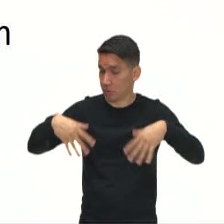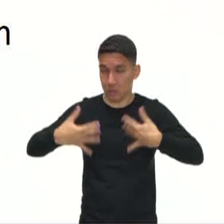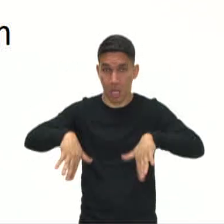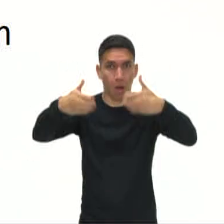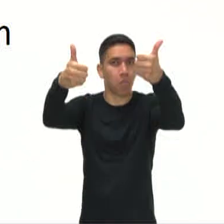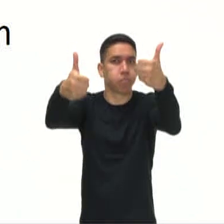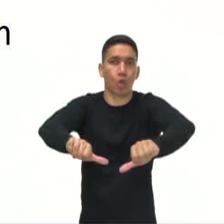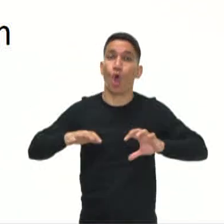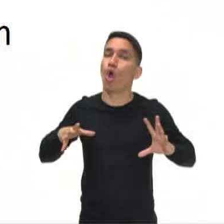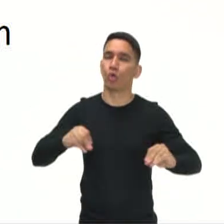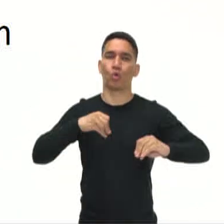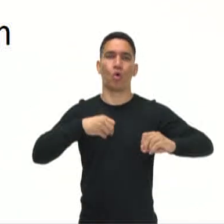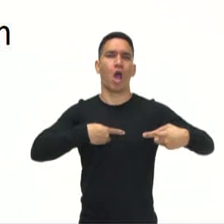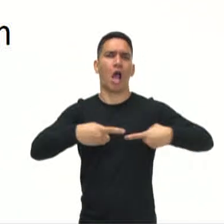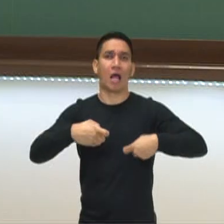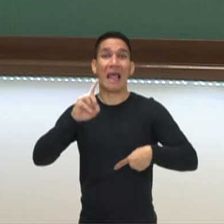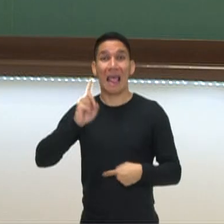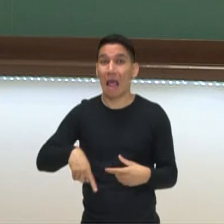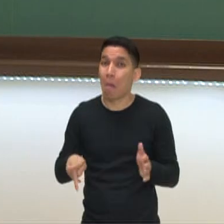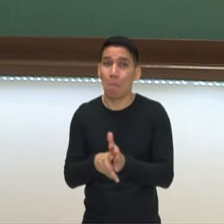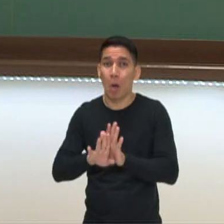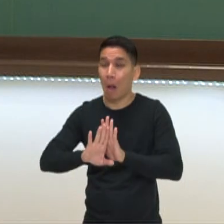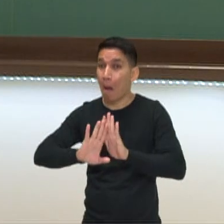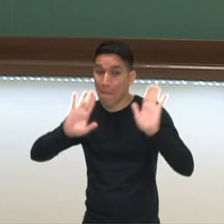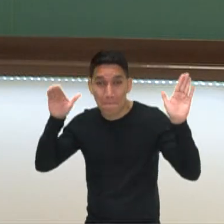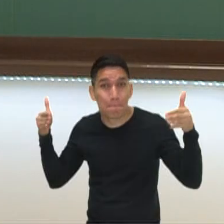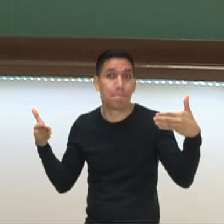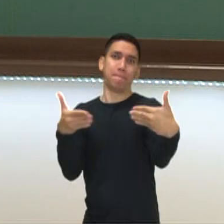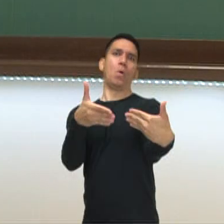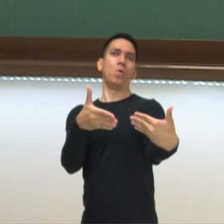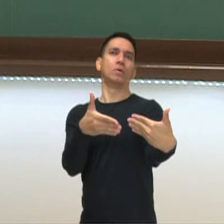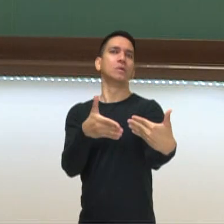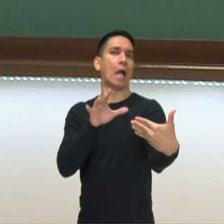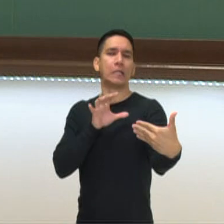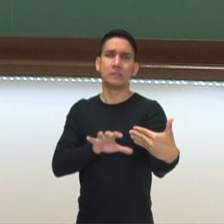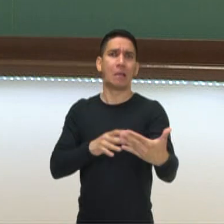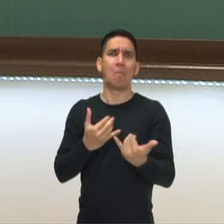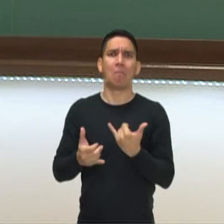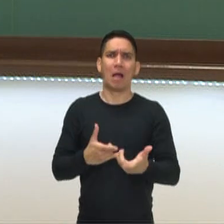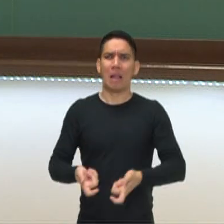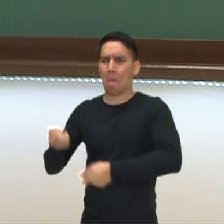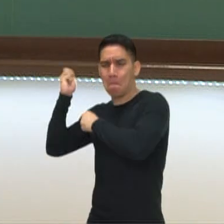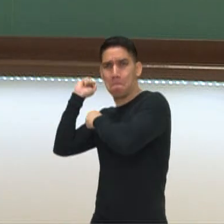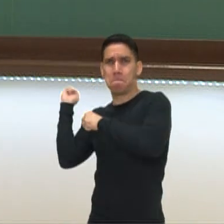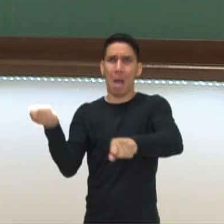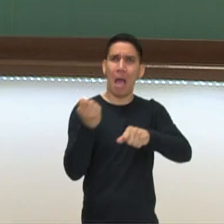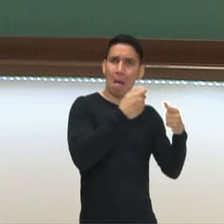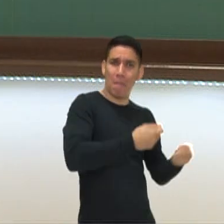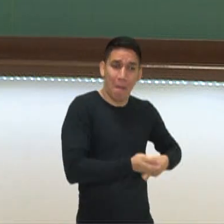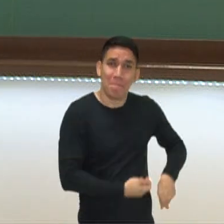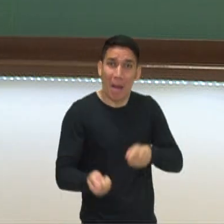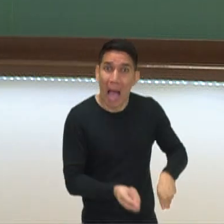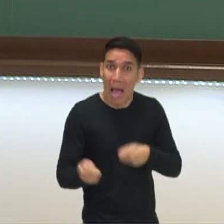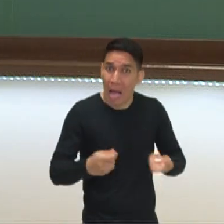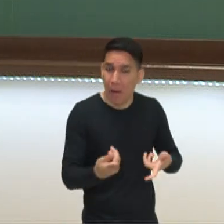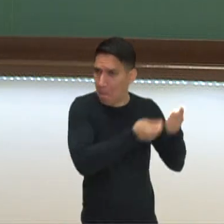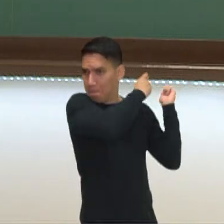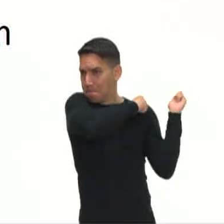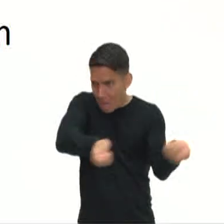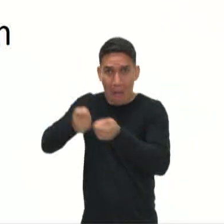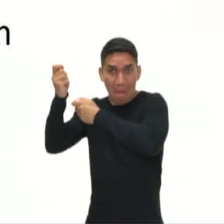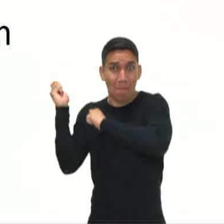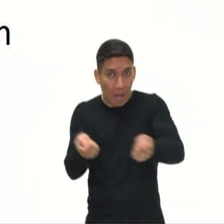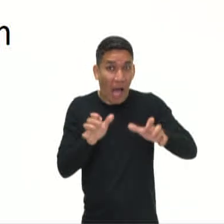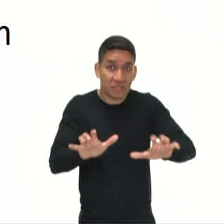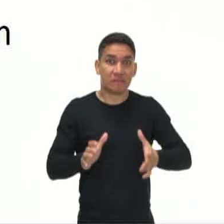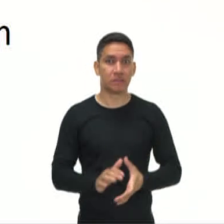batalha ela foi disputada palmo a palmo, a golpe de pá, de faca, corpo a corpo praticamente o combate. Foi a maior